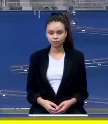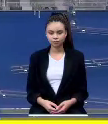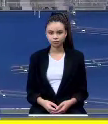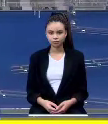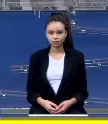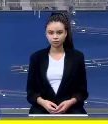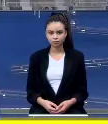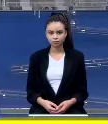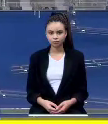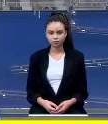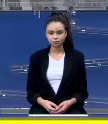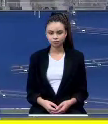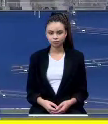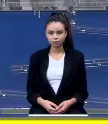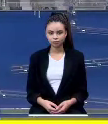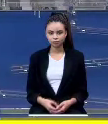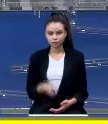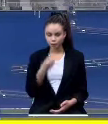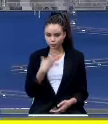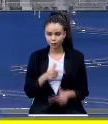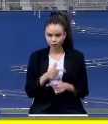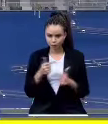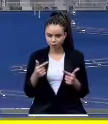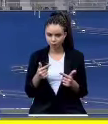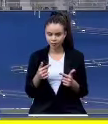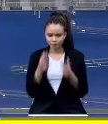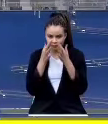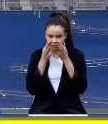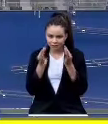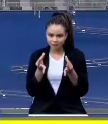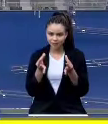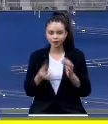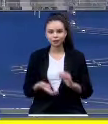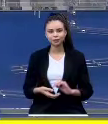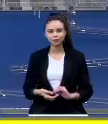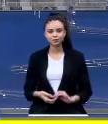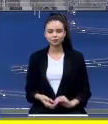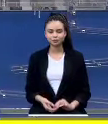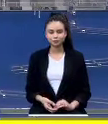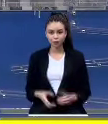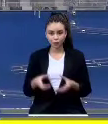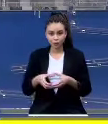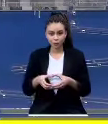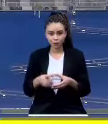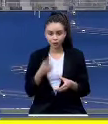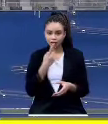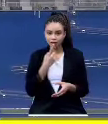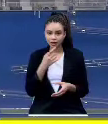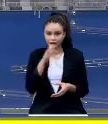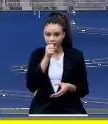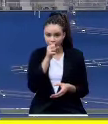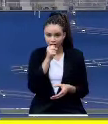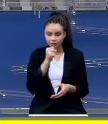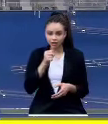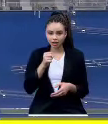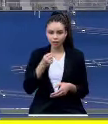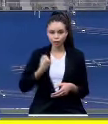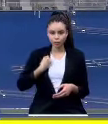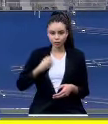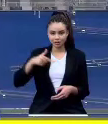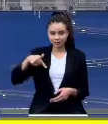três acertos. Boa sorte. Fique de olho na sua aposta. Bola laranja, número 79.